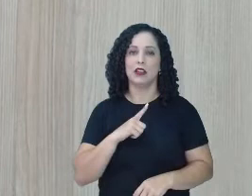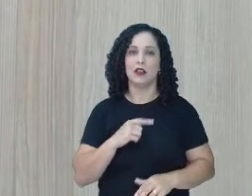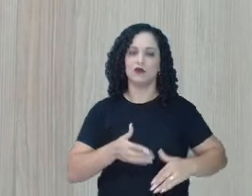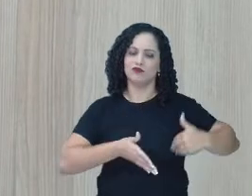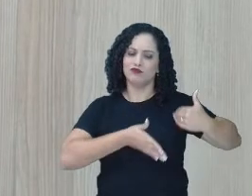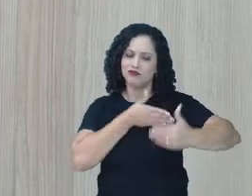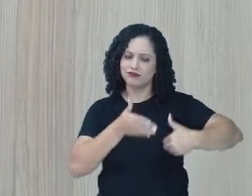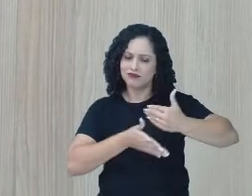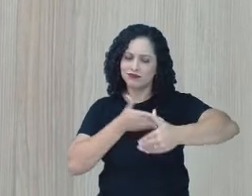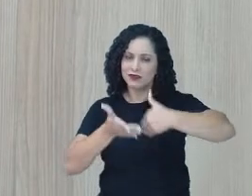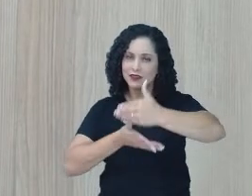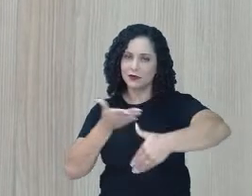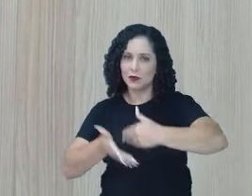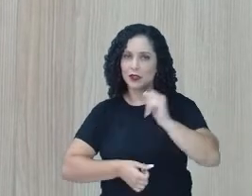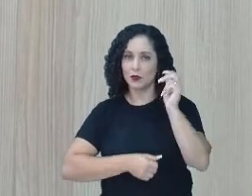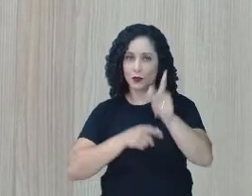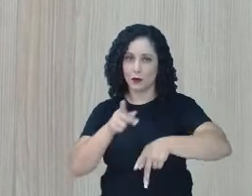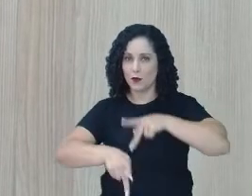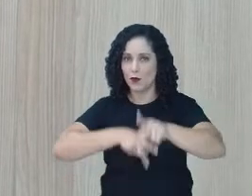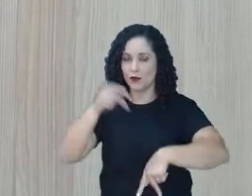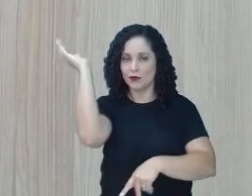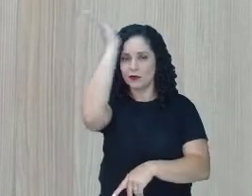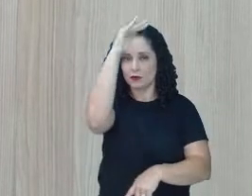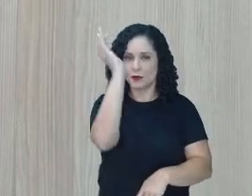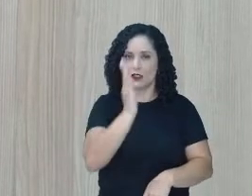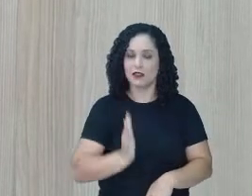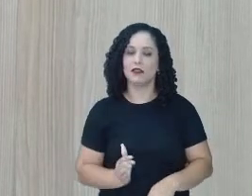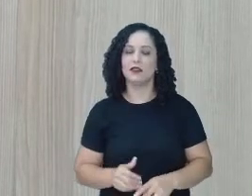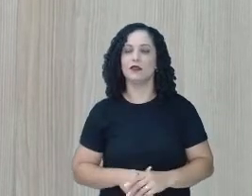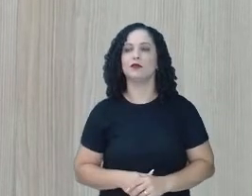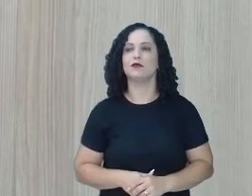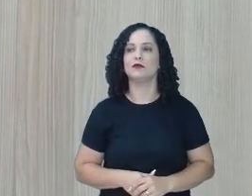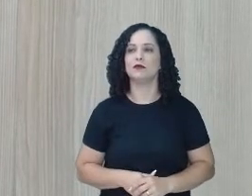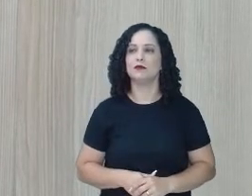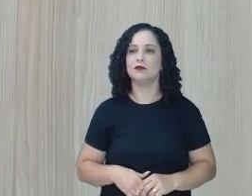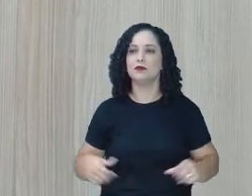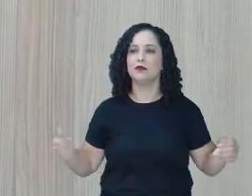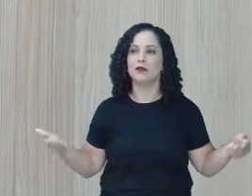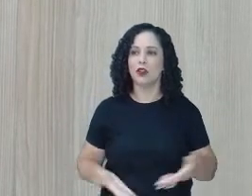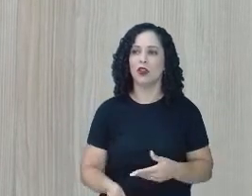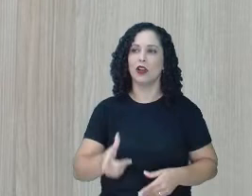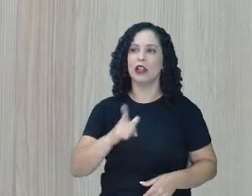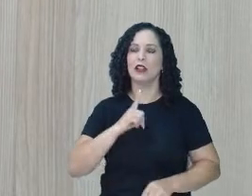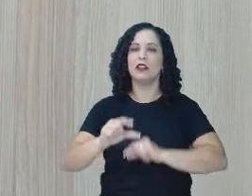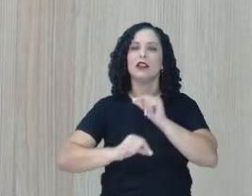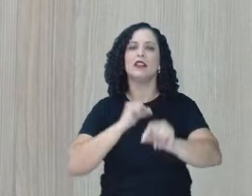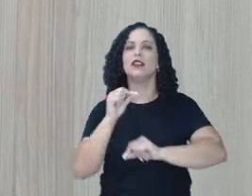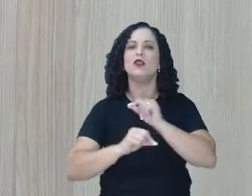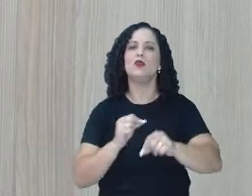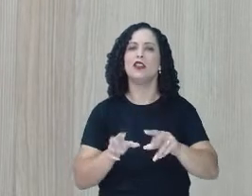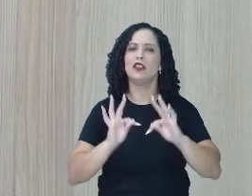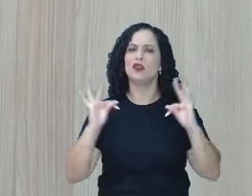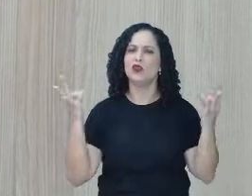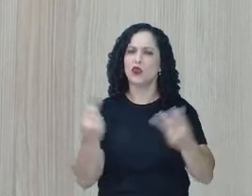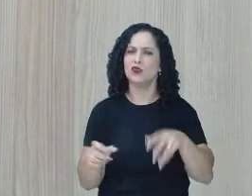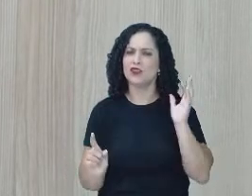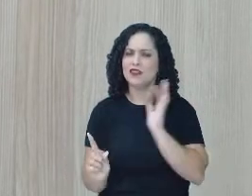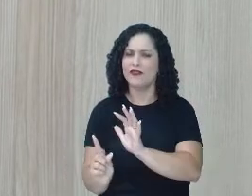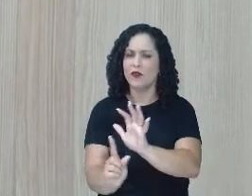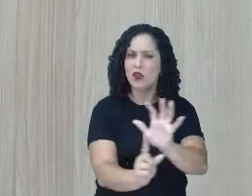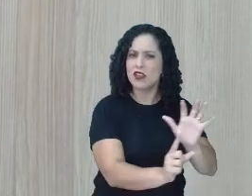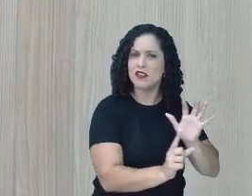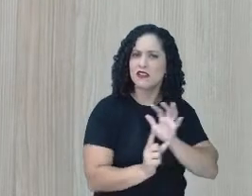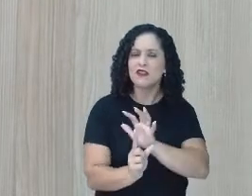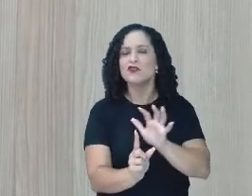civilização, né, civilização brasileira. Então, a gente tem todas essas contribuições. Então, apesar,